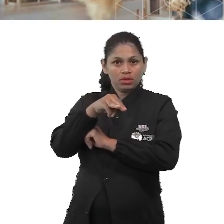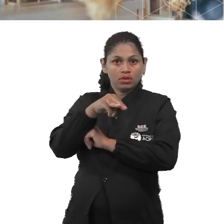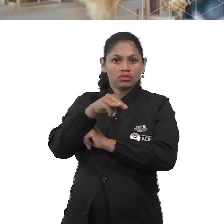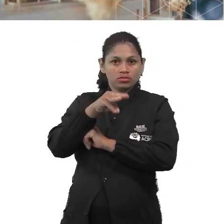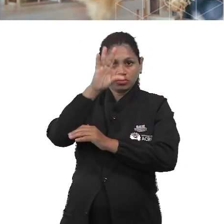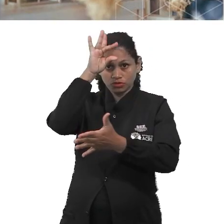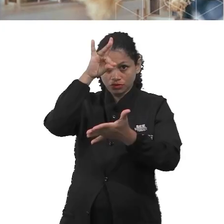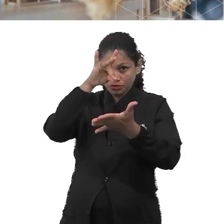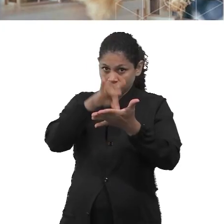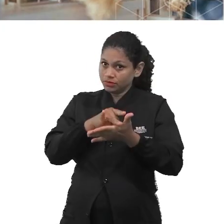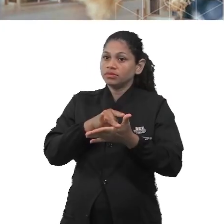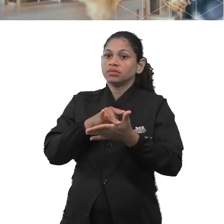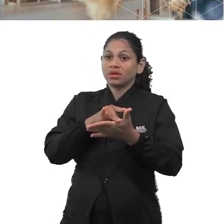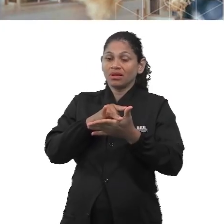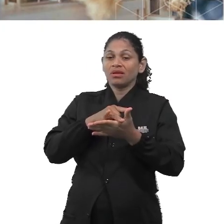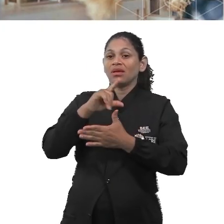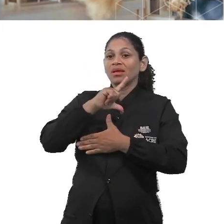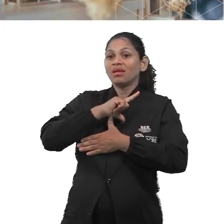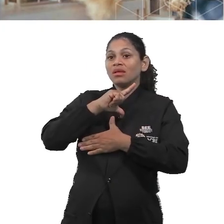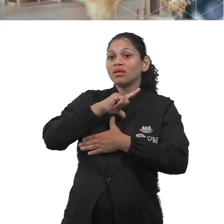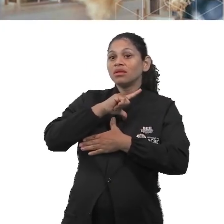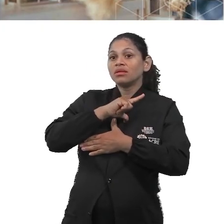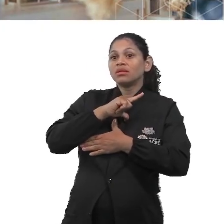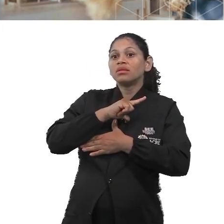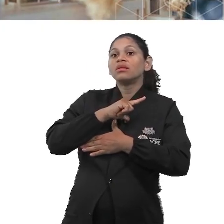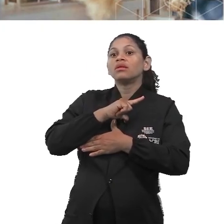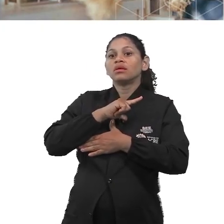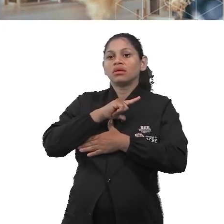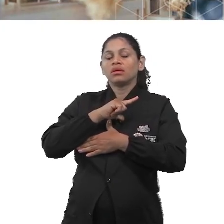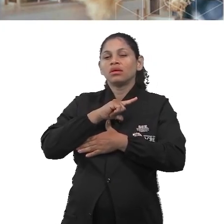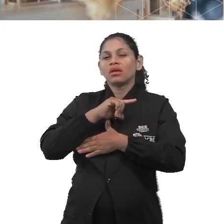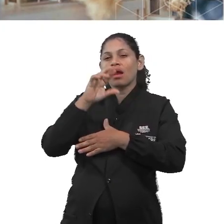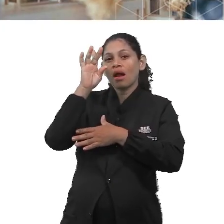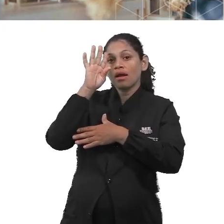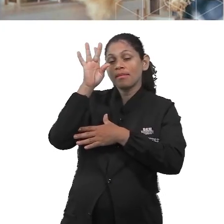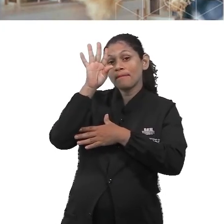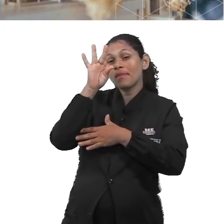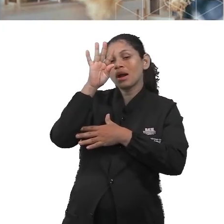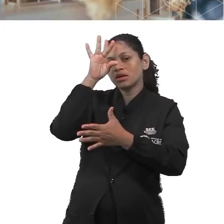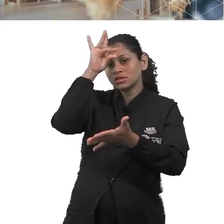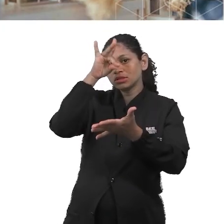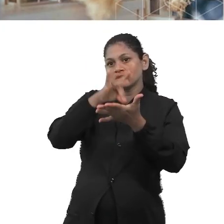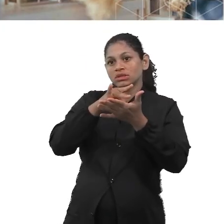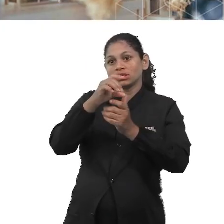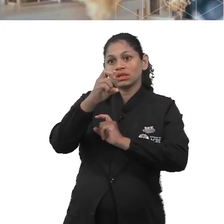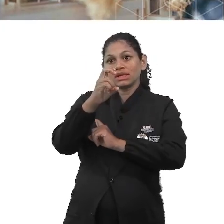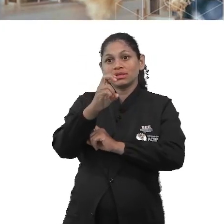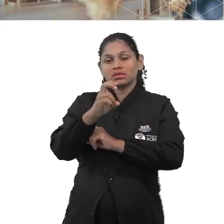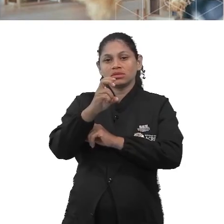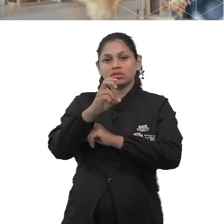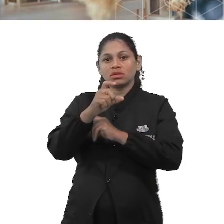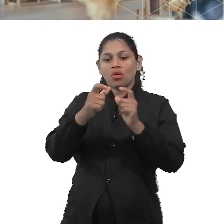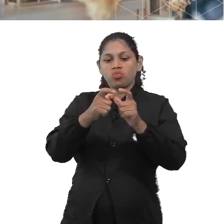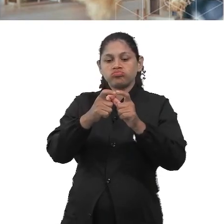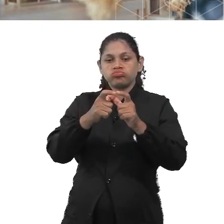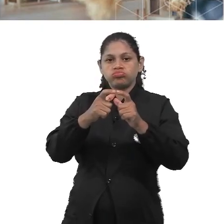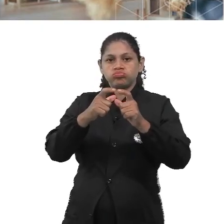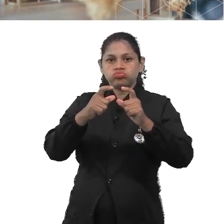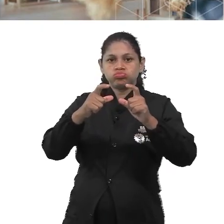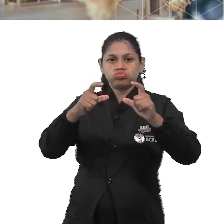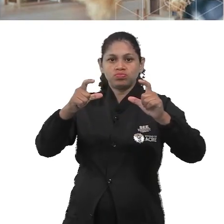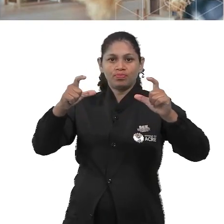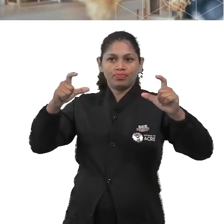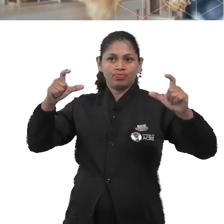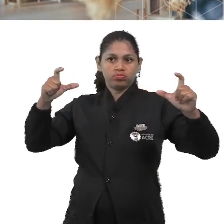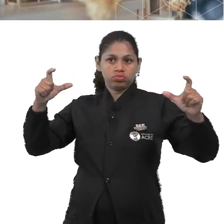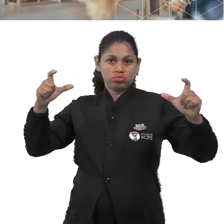tem uma razão de 10 para 2, ou seja, a imagem real é 5. Ou seja, 5 vezes aumentada ou 5 vezes diminuída,